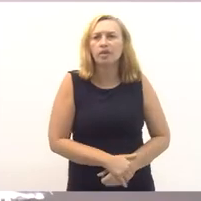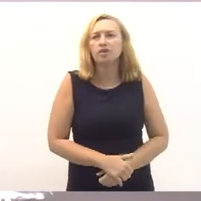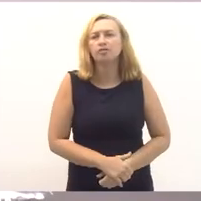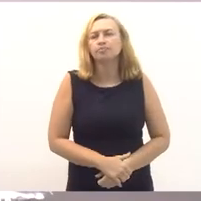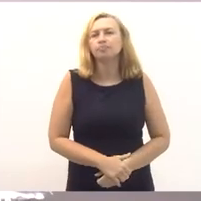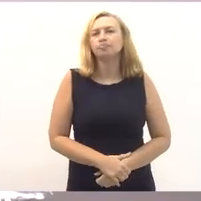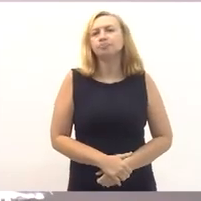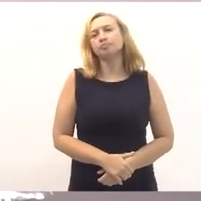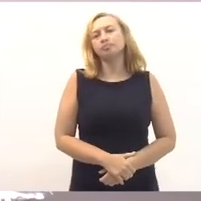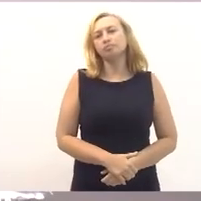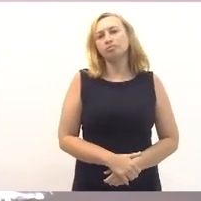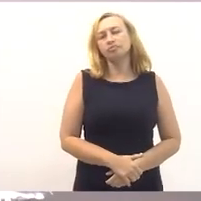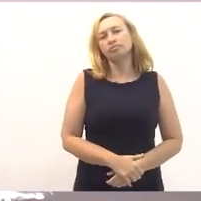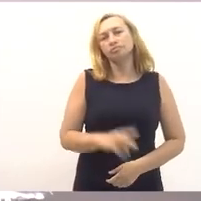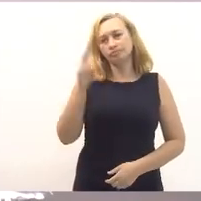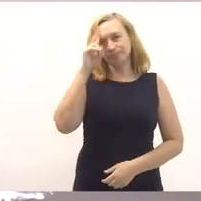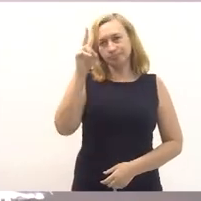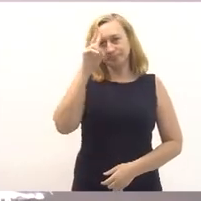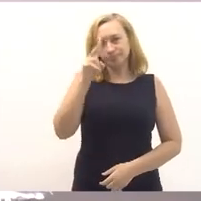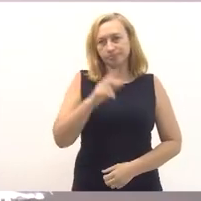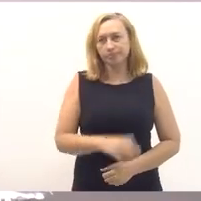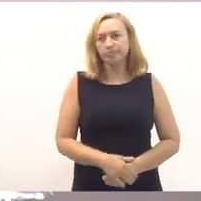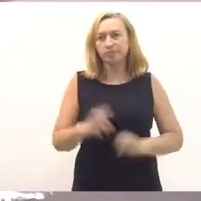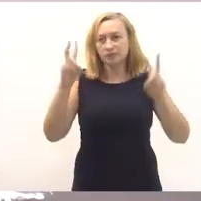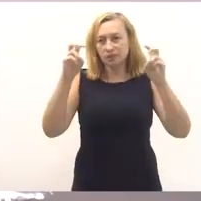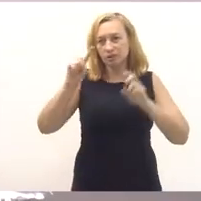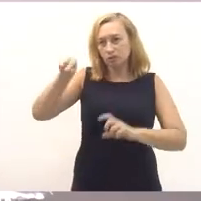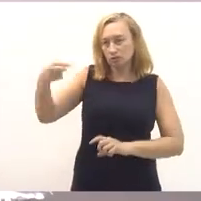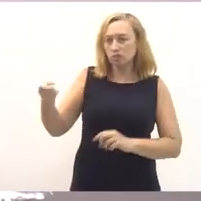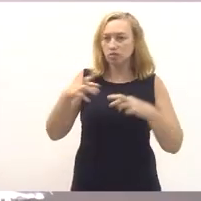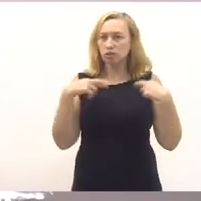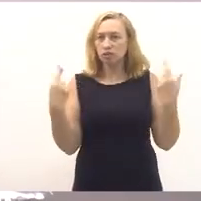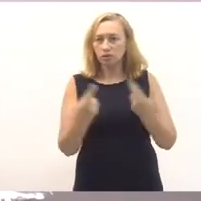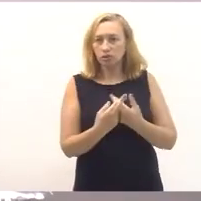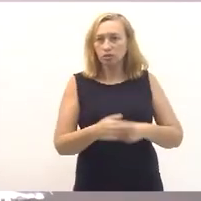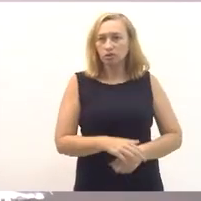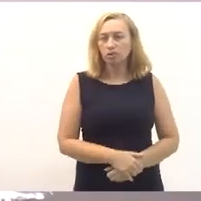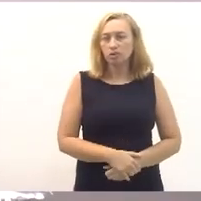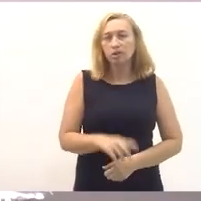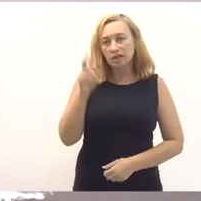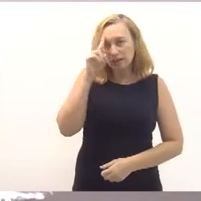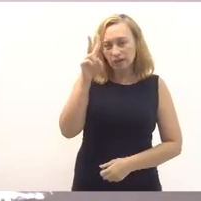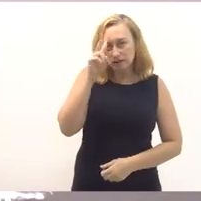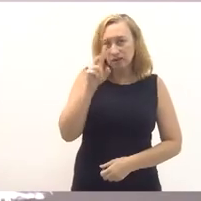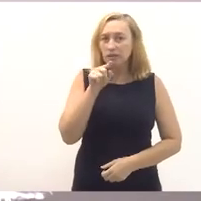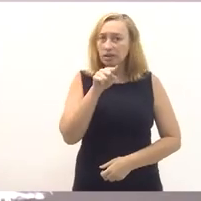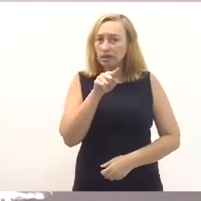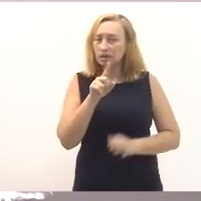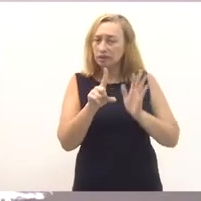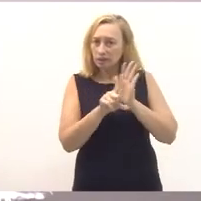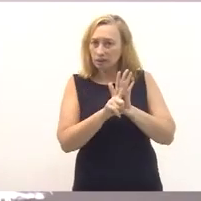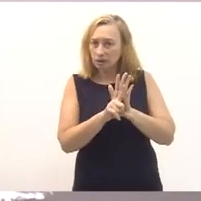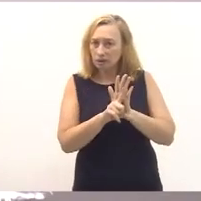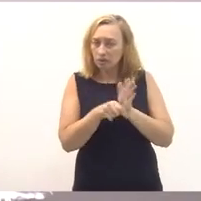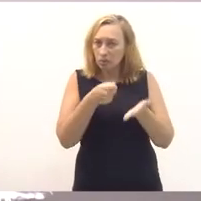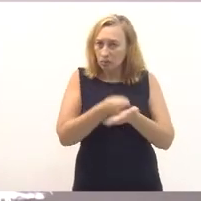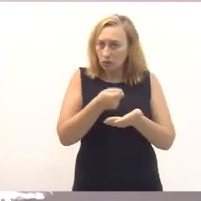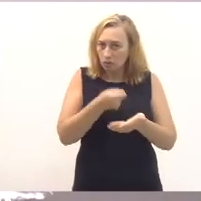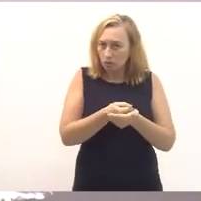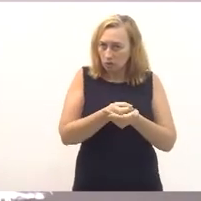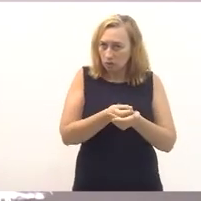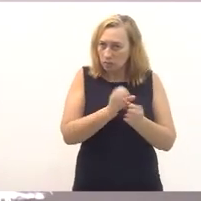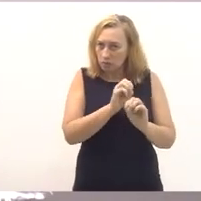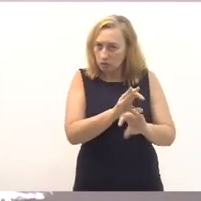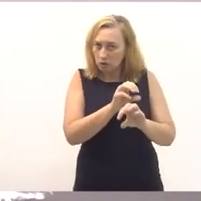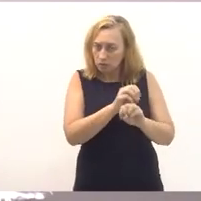queria lembrar isso será tema de outra audiência mas lembrar que esta lei que obriga